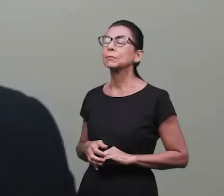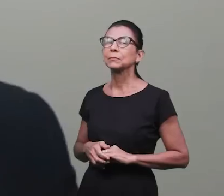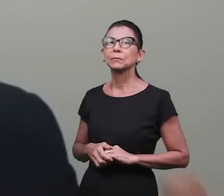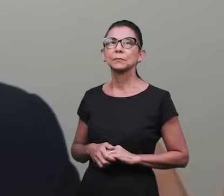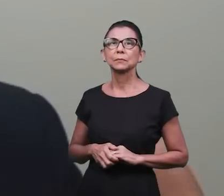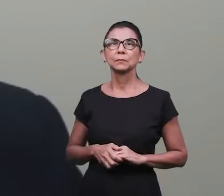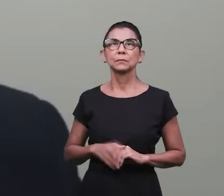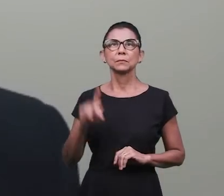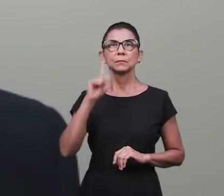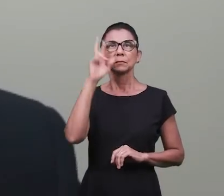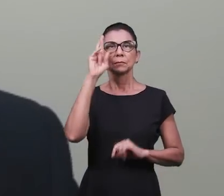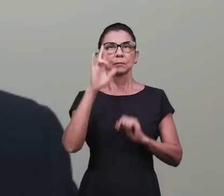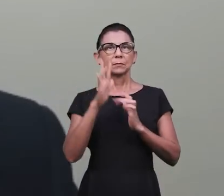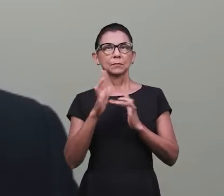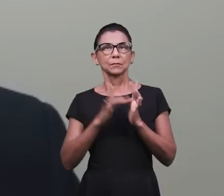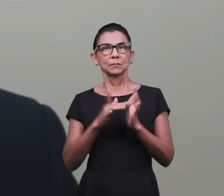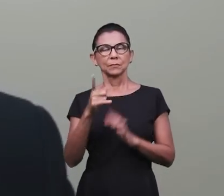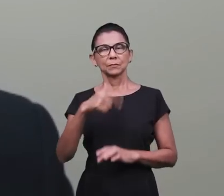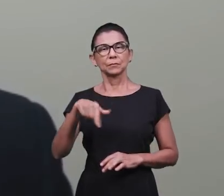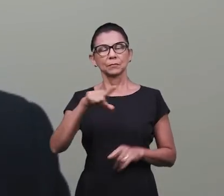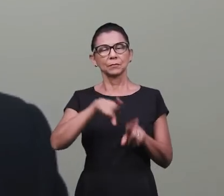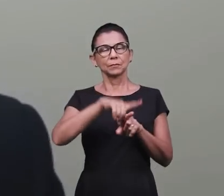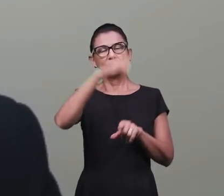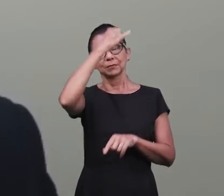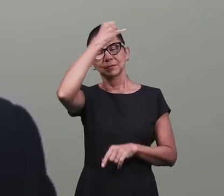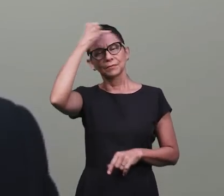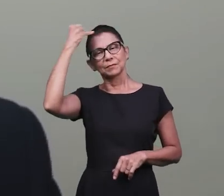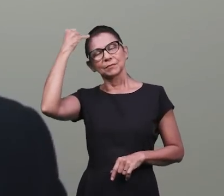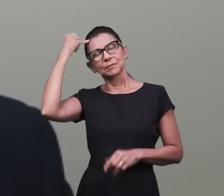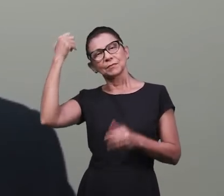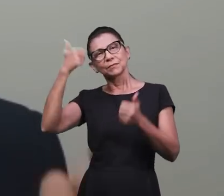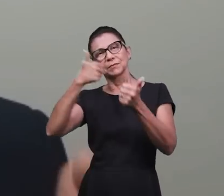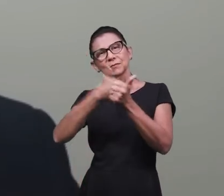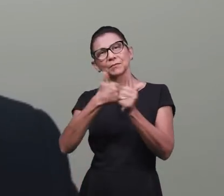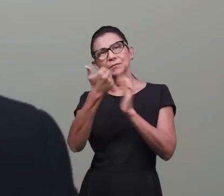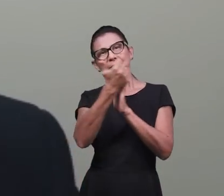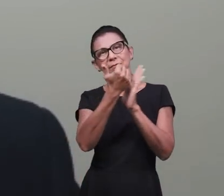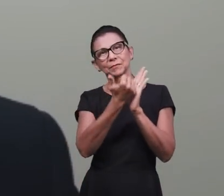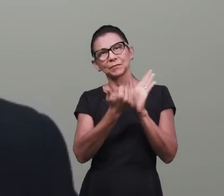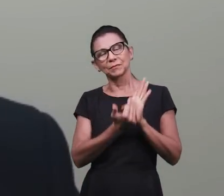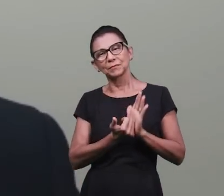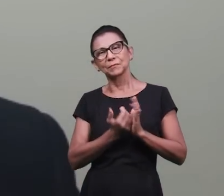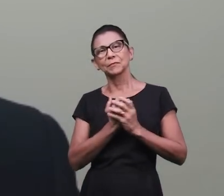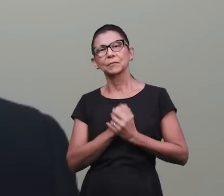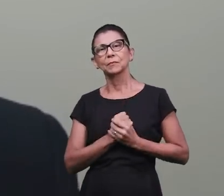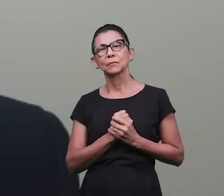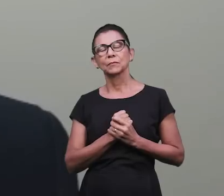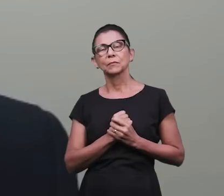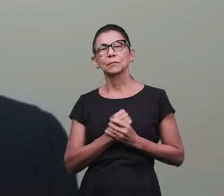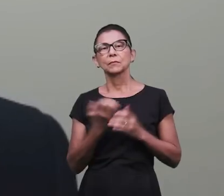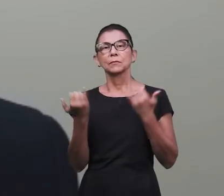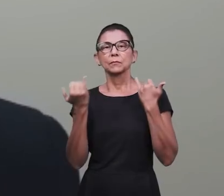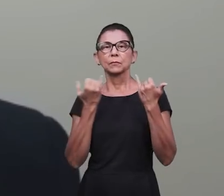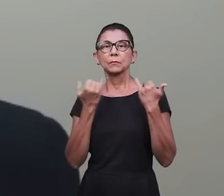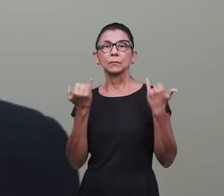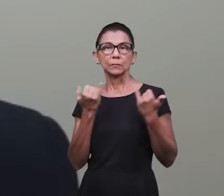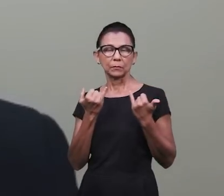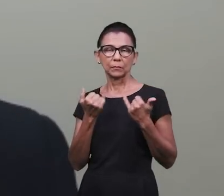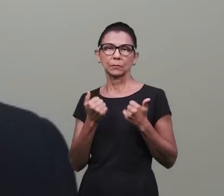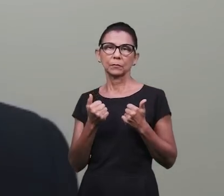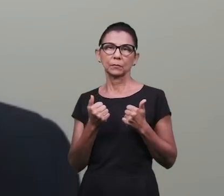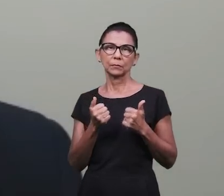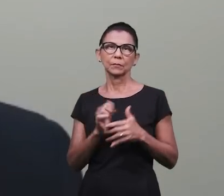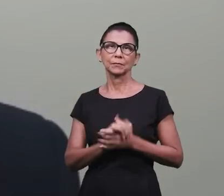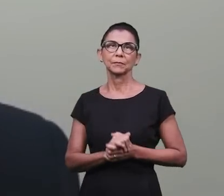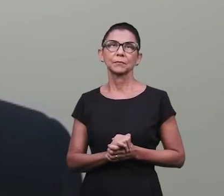Marco? Pai do Senhor Jorge e demais irmãos que nos acompanham aqui no Manaí News, vamos trazer informações da área de Barra Mansa, que faz parte da